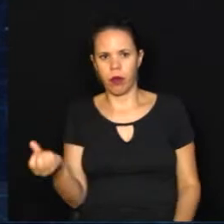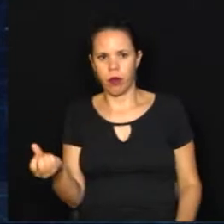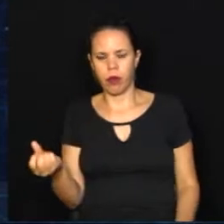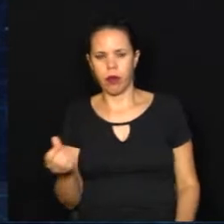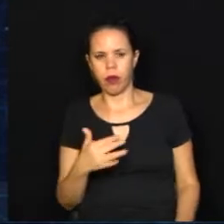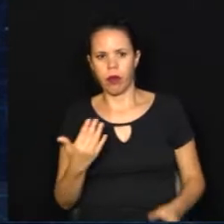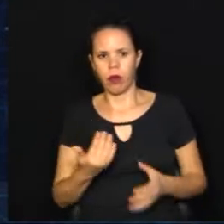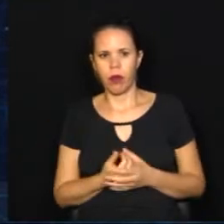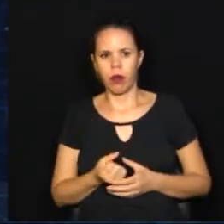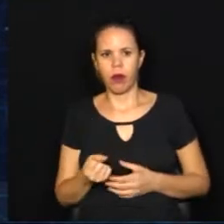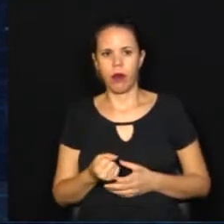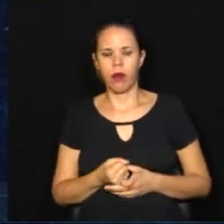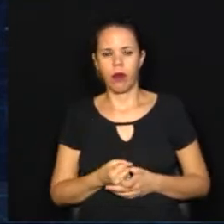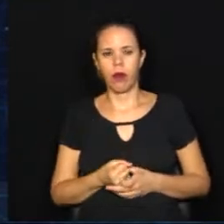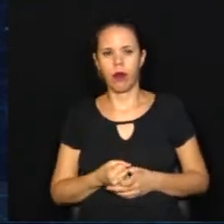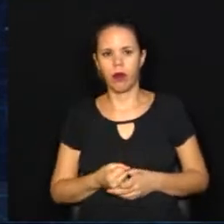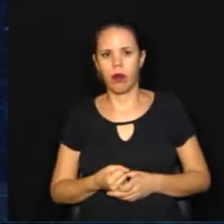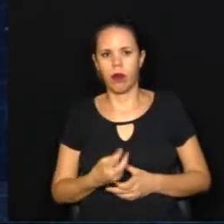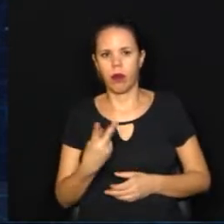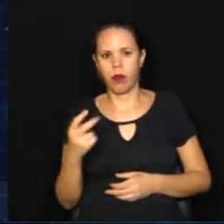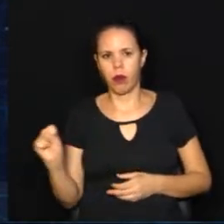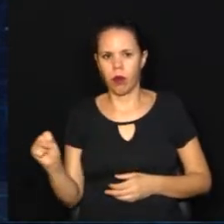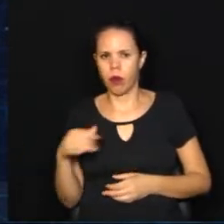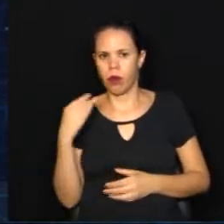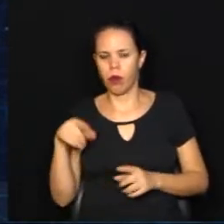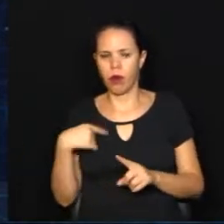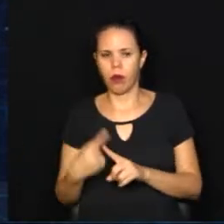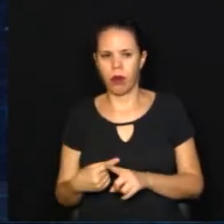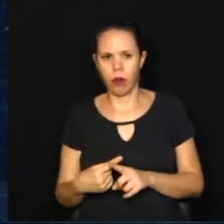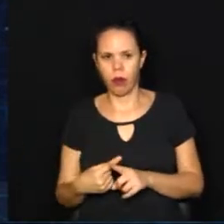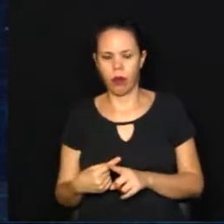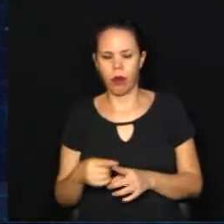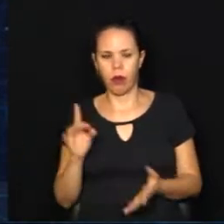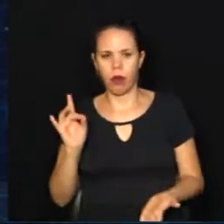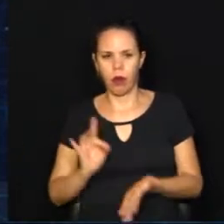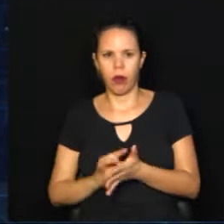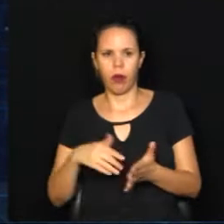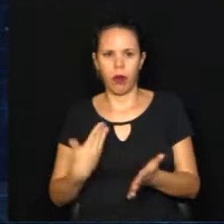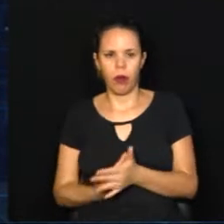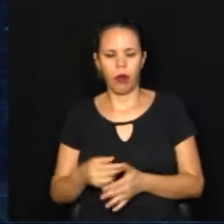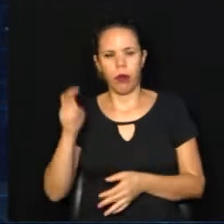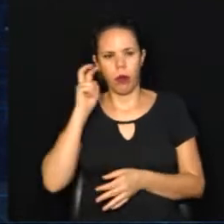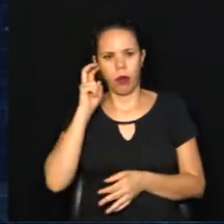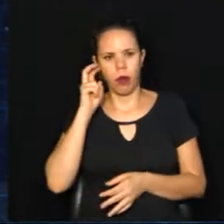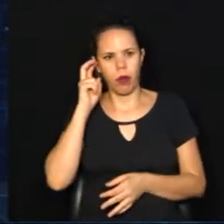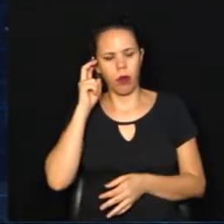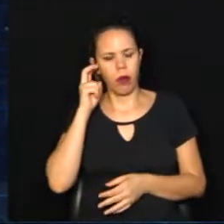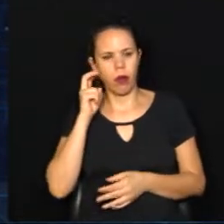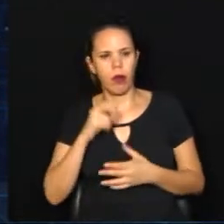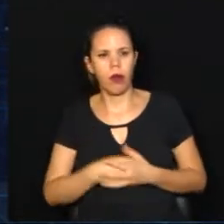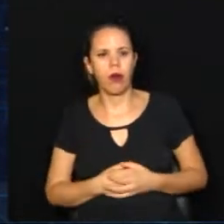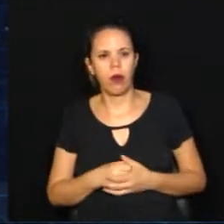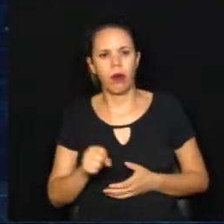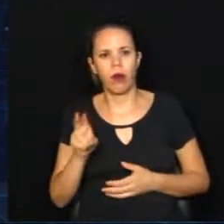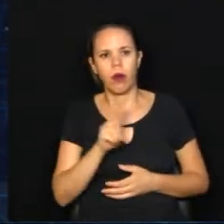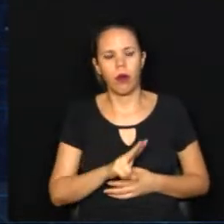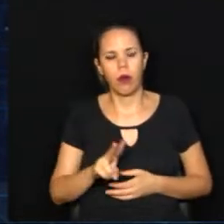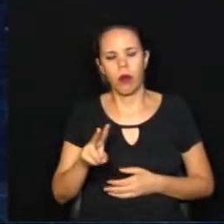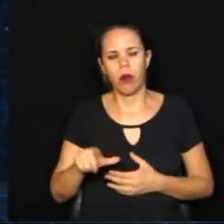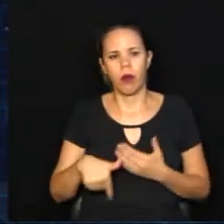2.226 óbitos. São aí 28 mortes a mais confirmadas até esta quinta-feira na cidade. Sumaré aparece